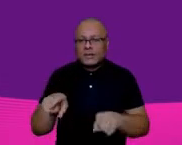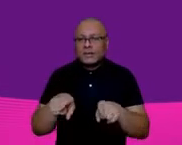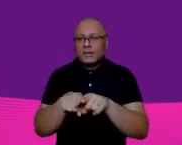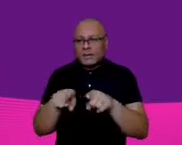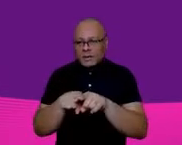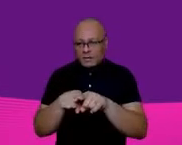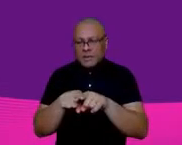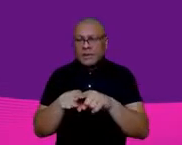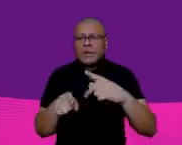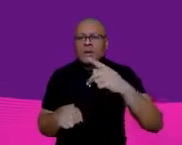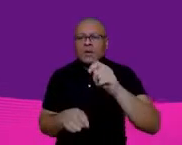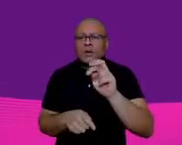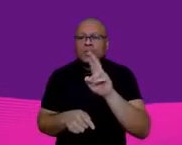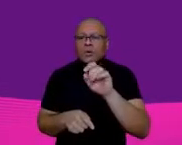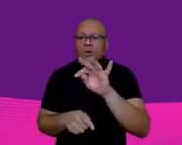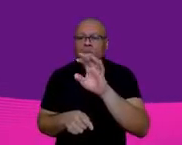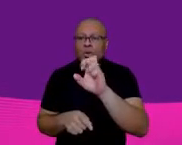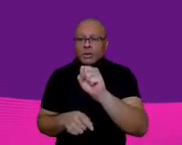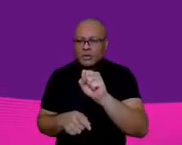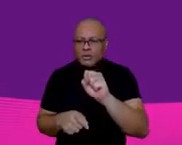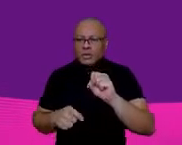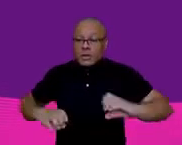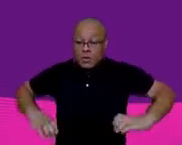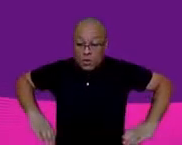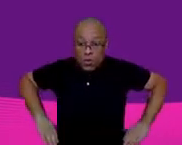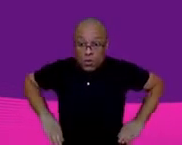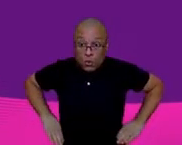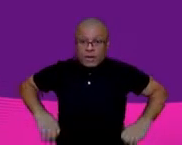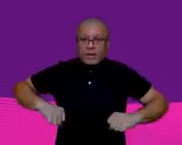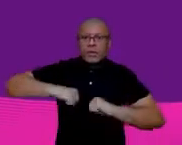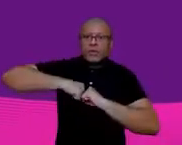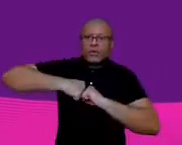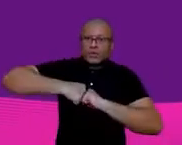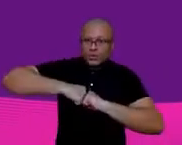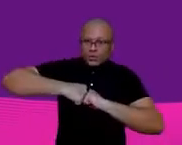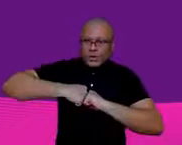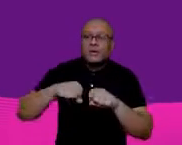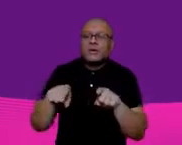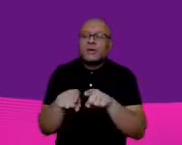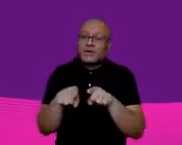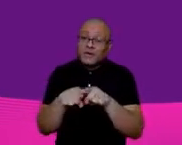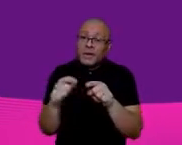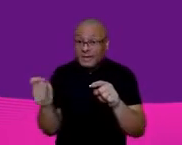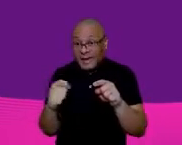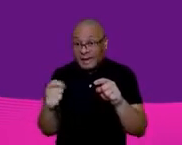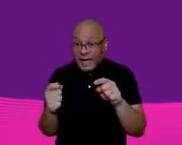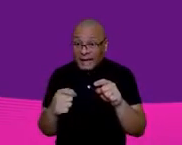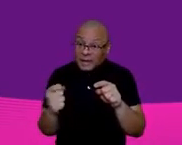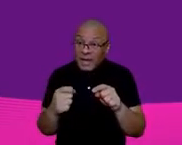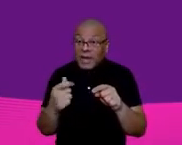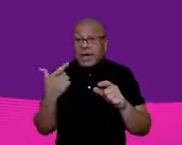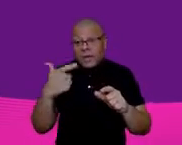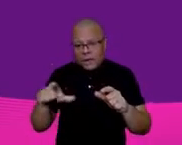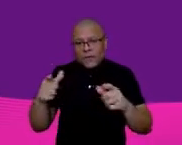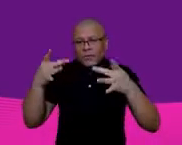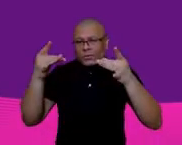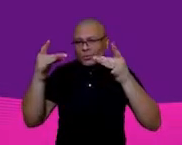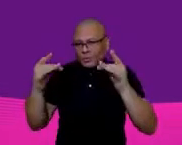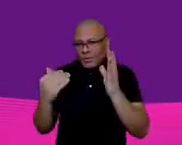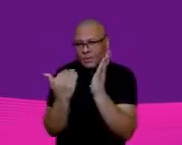e joelho. E se tivermos tempo, também falarei sobre prótese total de quadril.